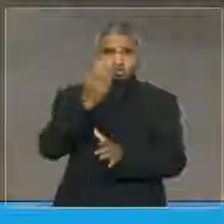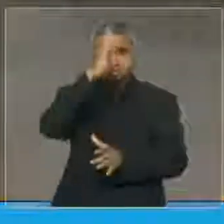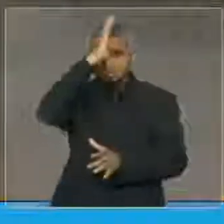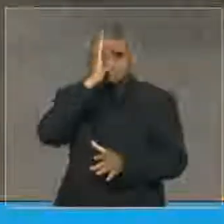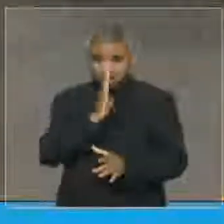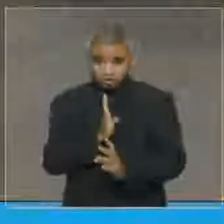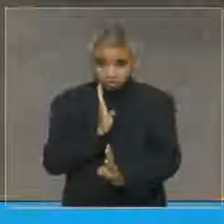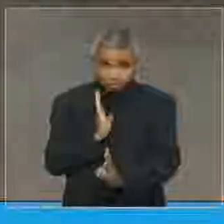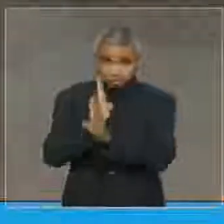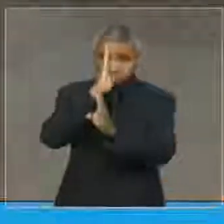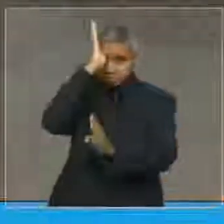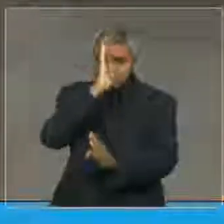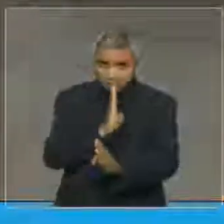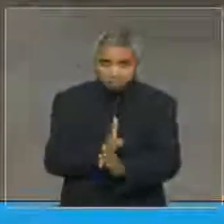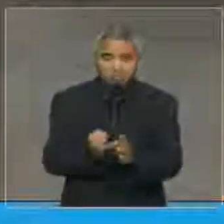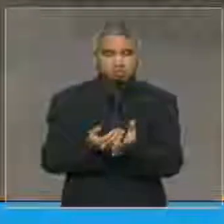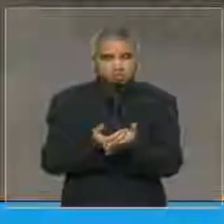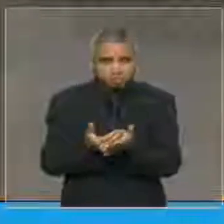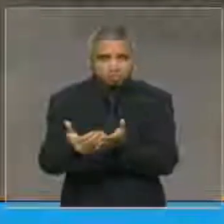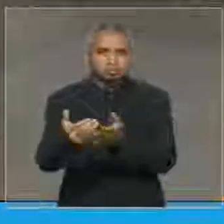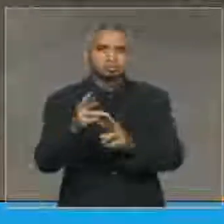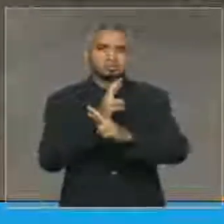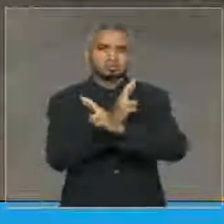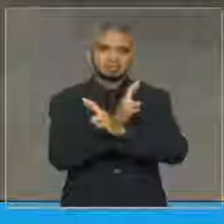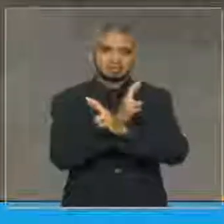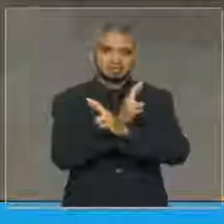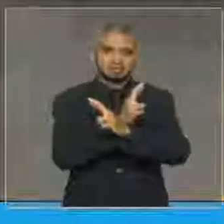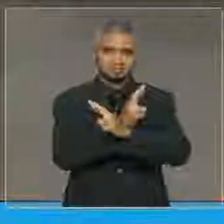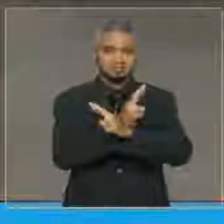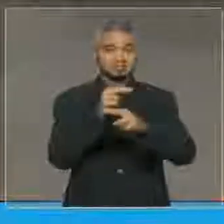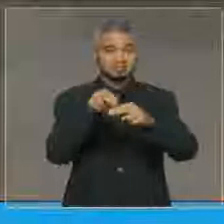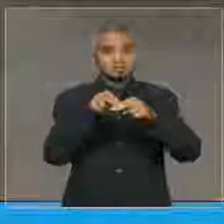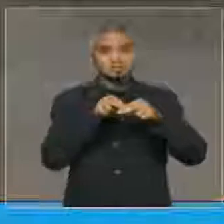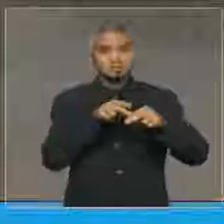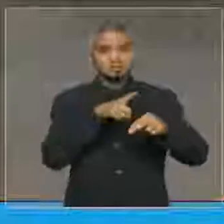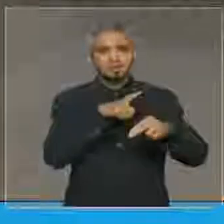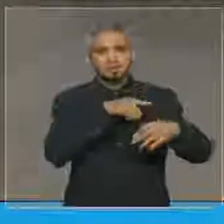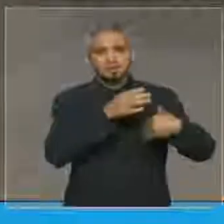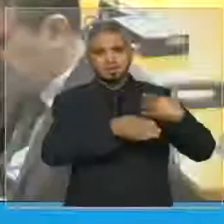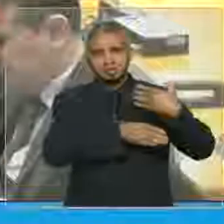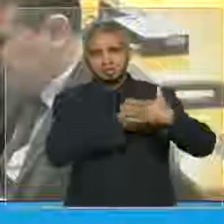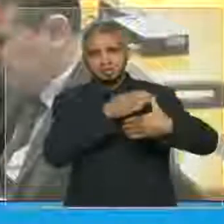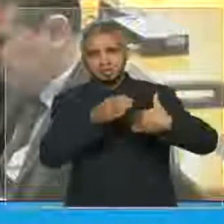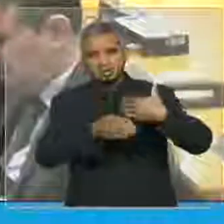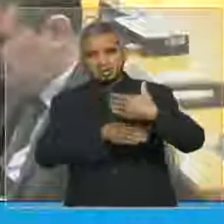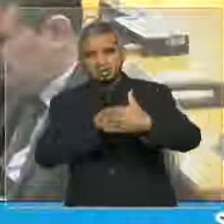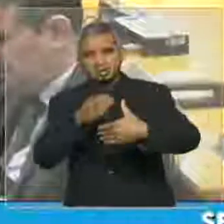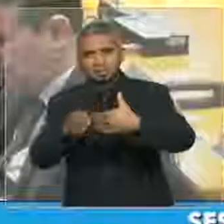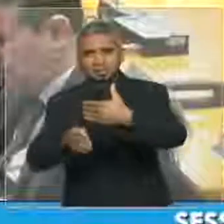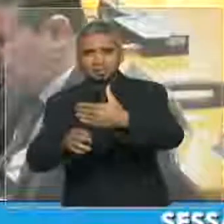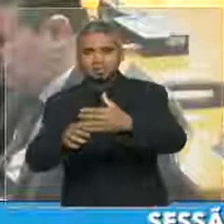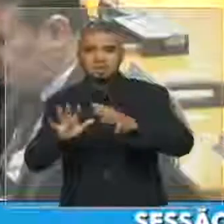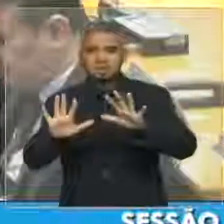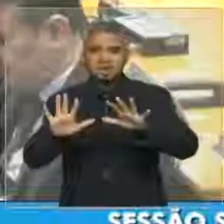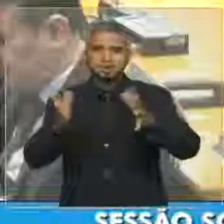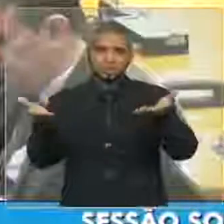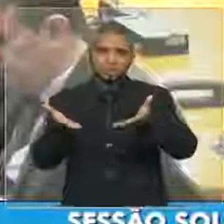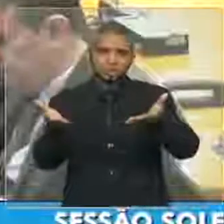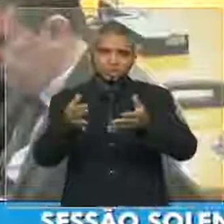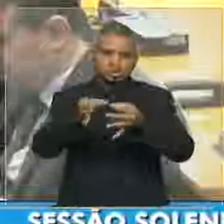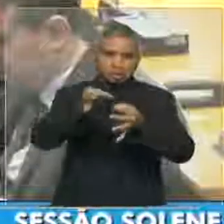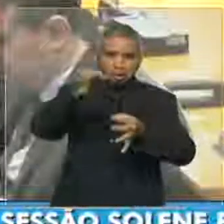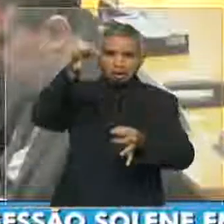ao longo do tempo, passando por várias etapas, que o tempo não me permite